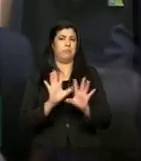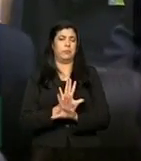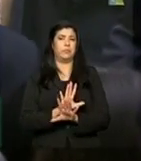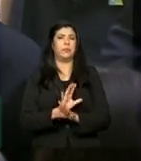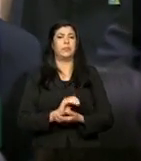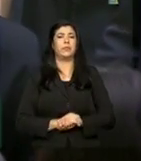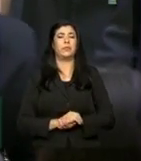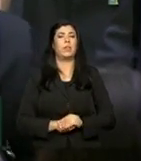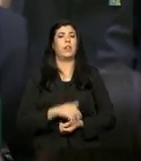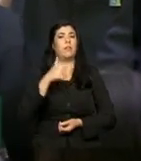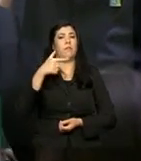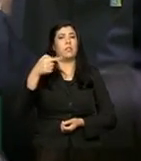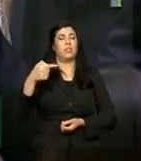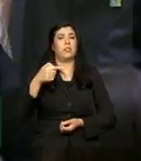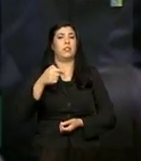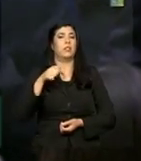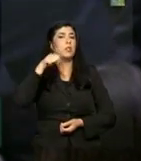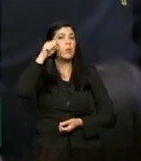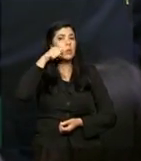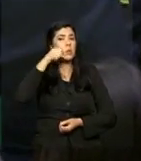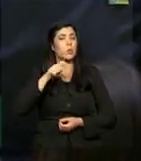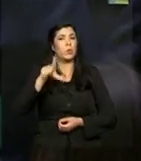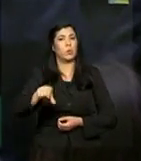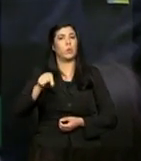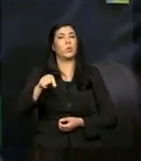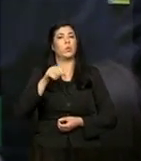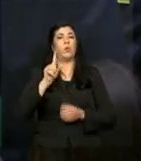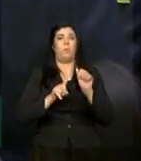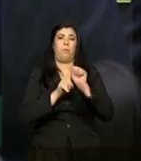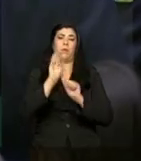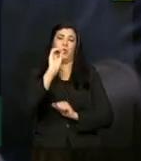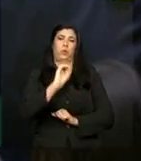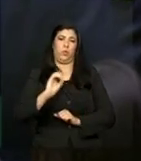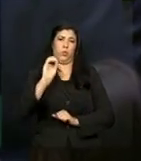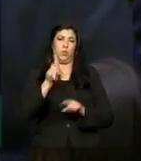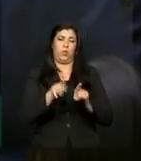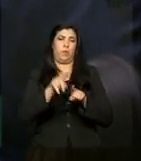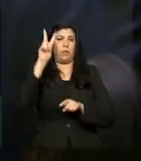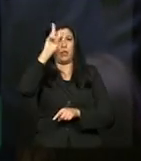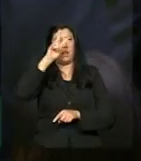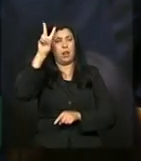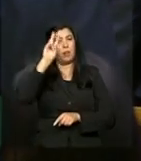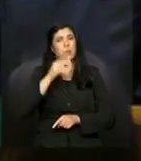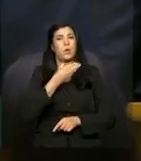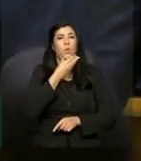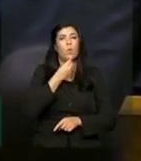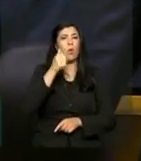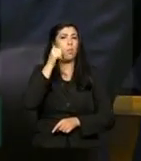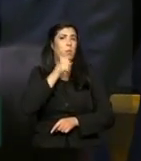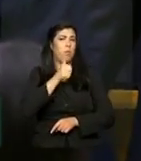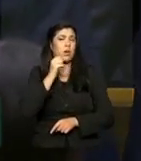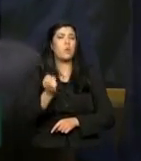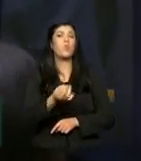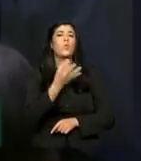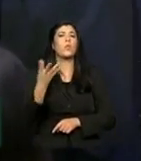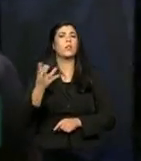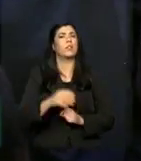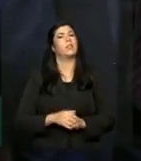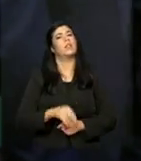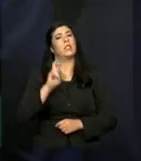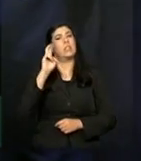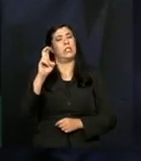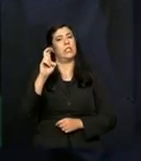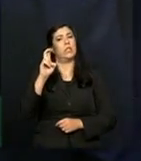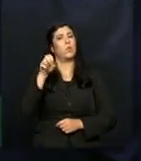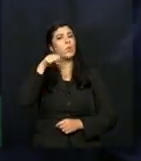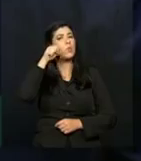Dos 27 senadores eleitos em outubro, ainda fazendo referência à questão de gênero, dos 27 senadores, 5 são